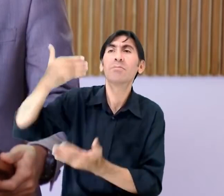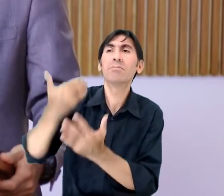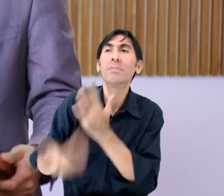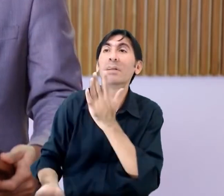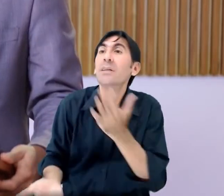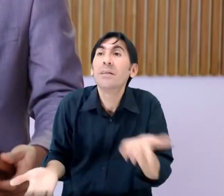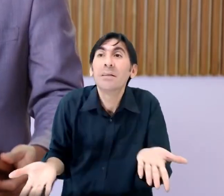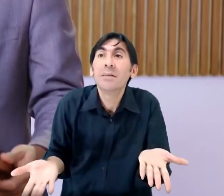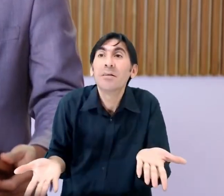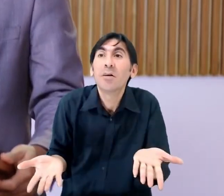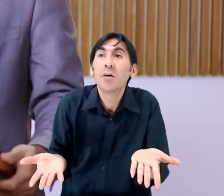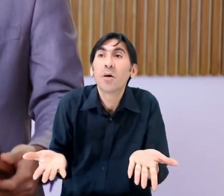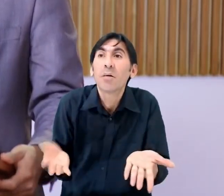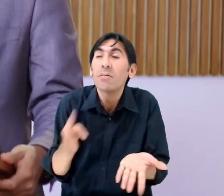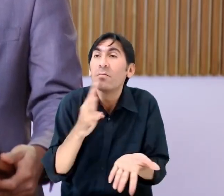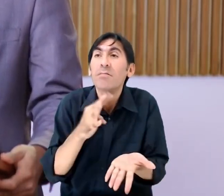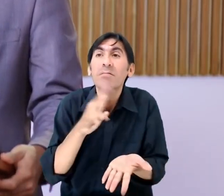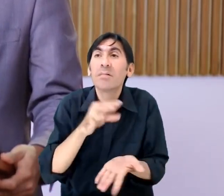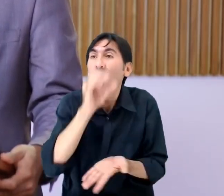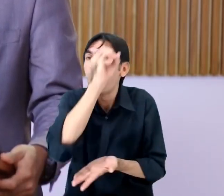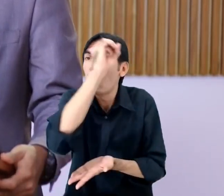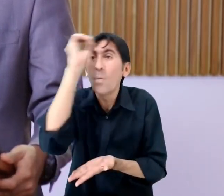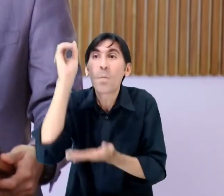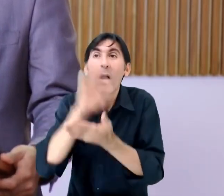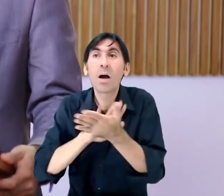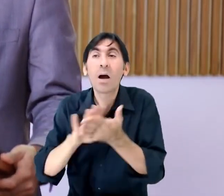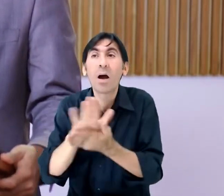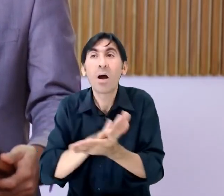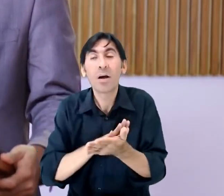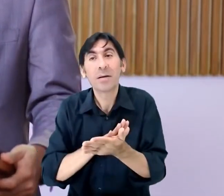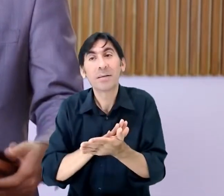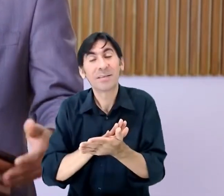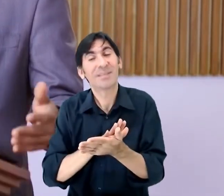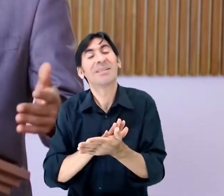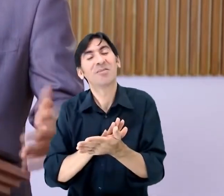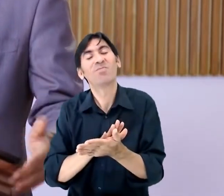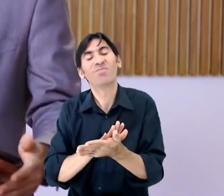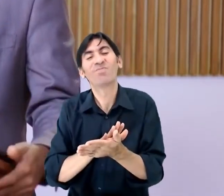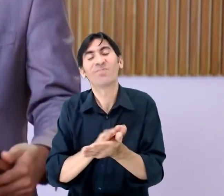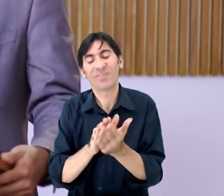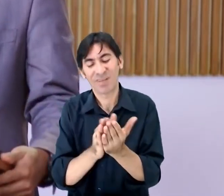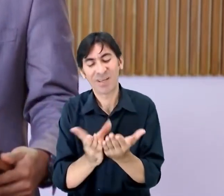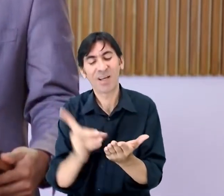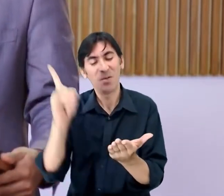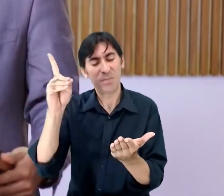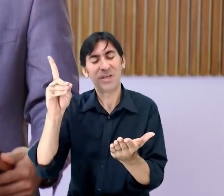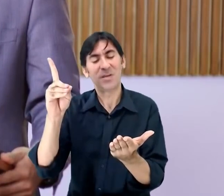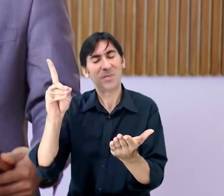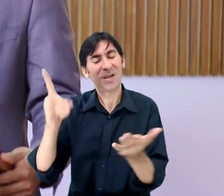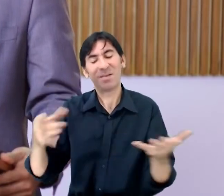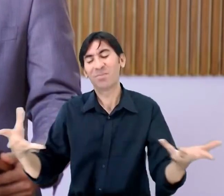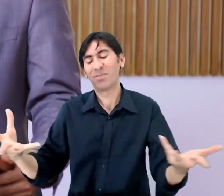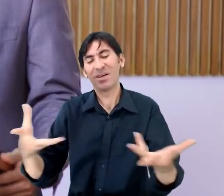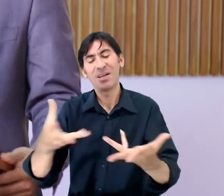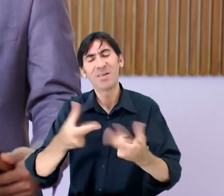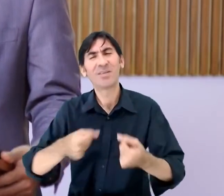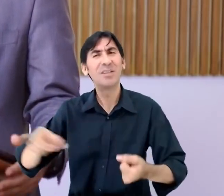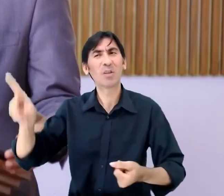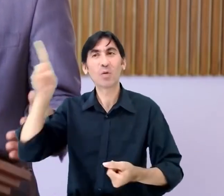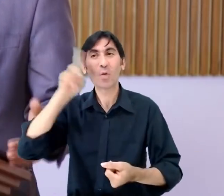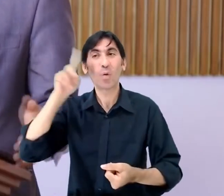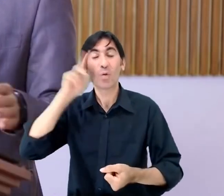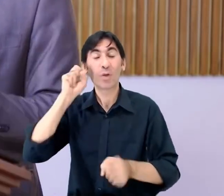verdade? De fato, a palavra de Deus é fantástica. E ela se renova a cada manhã.